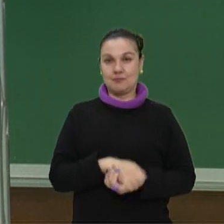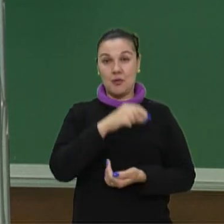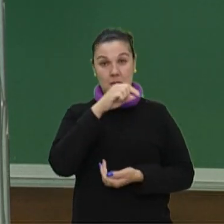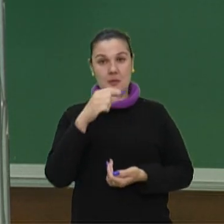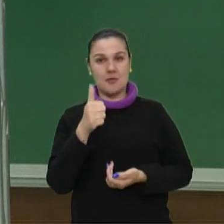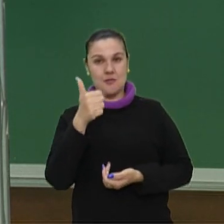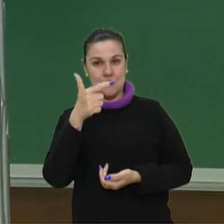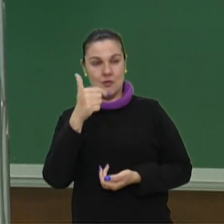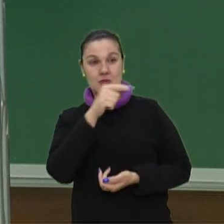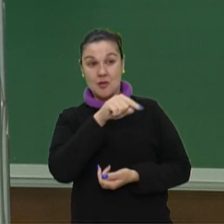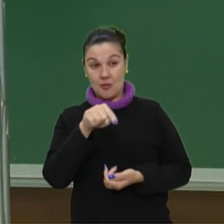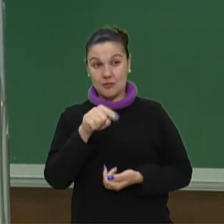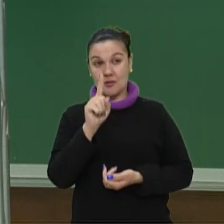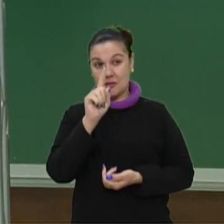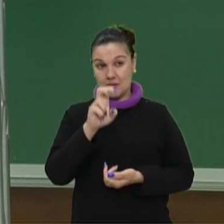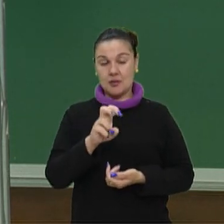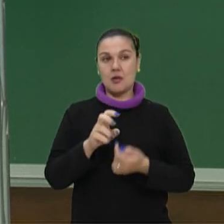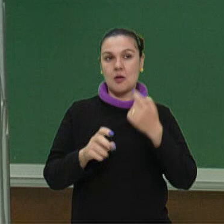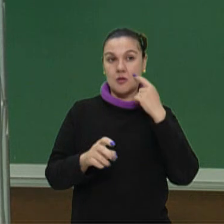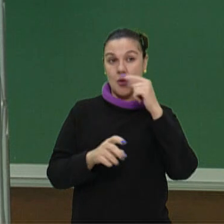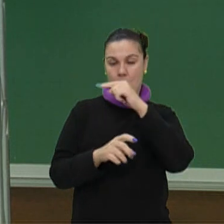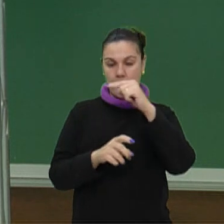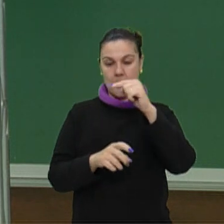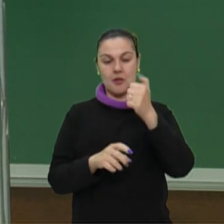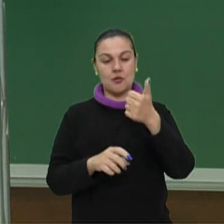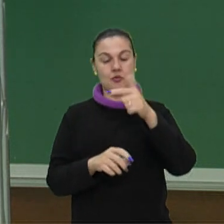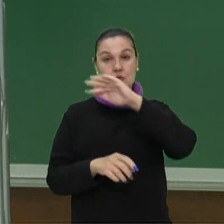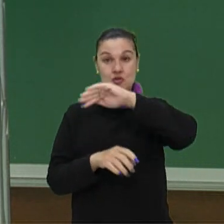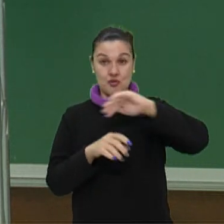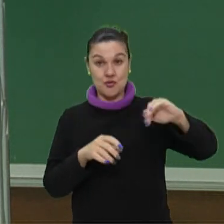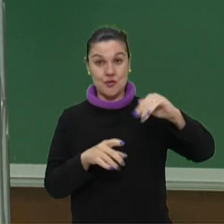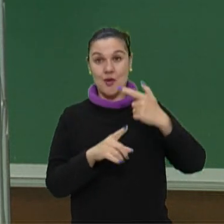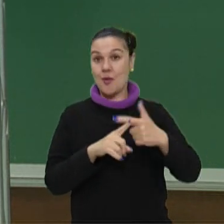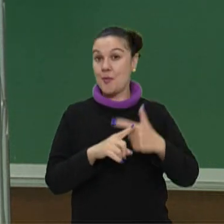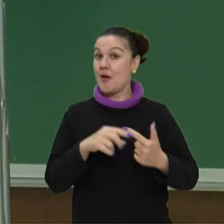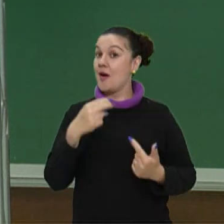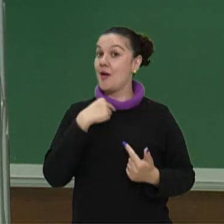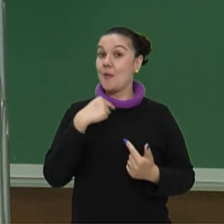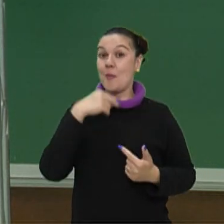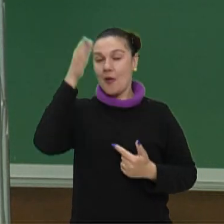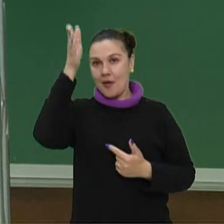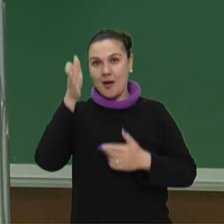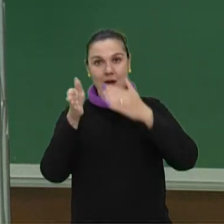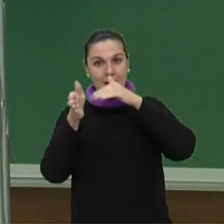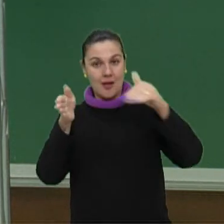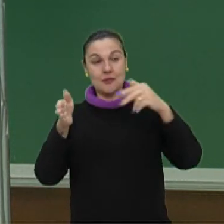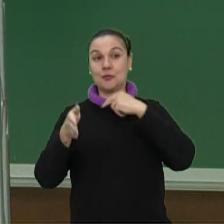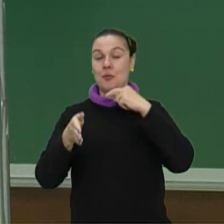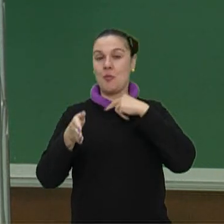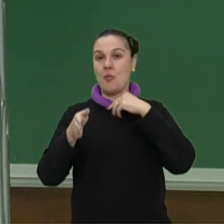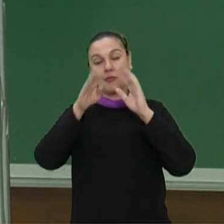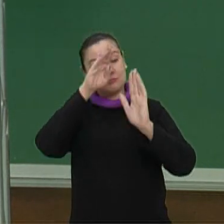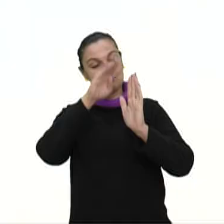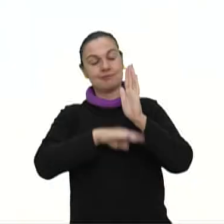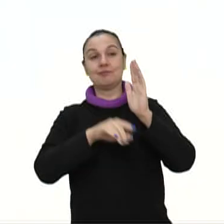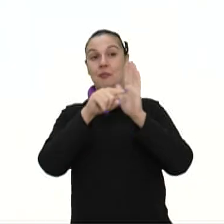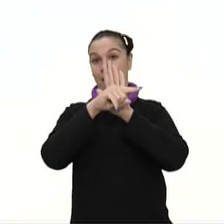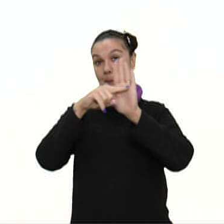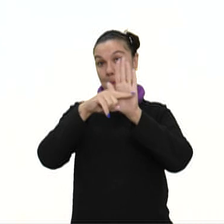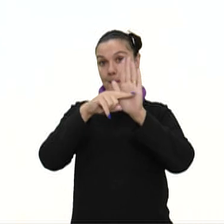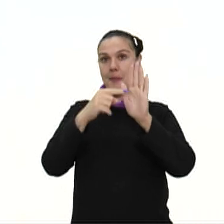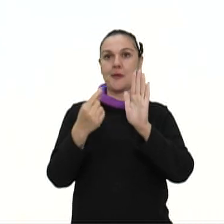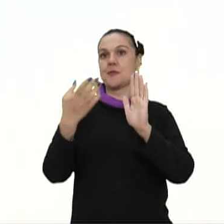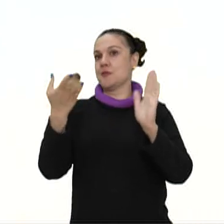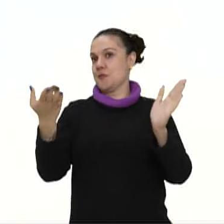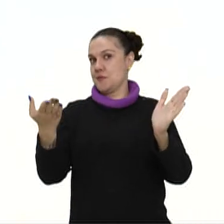é a outra, beleza? O menos 12 a gente joga fora, porque como trata-se de lados de um polígono, eu não posso ter um polígono com lado, né,